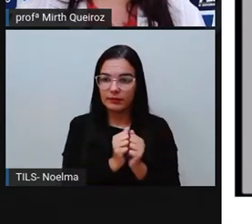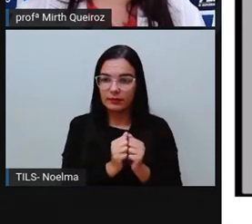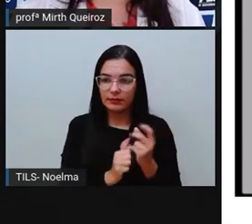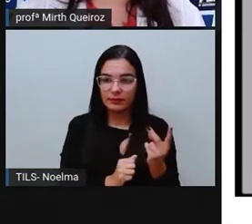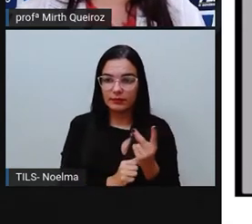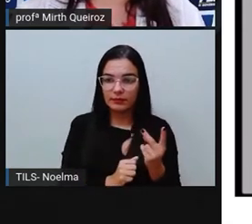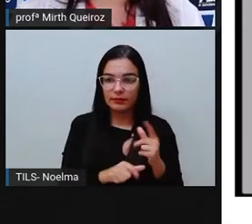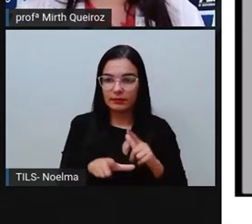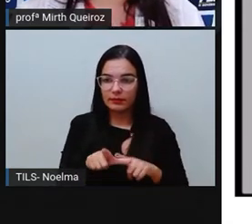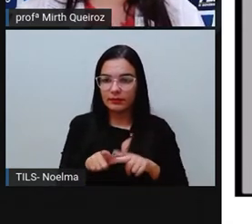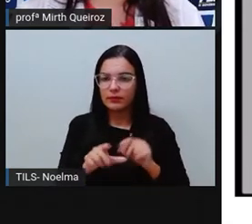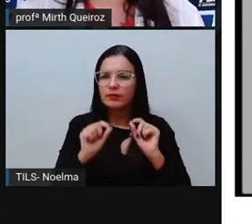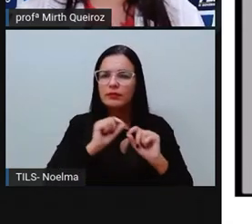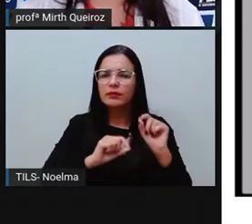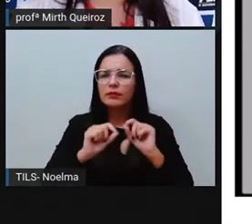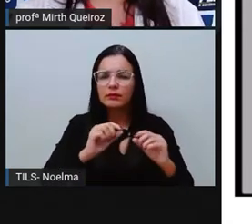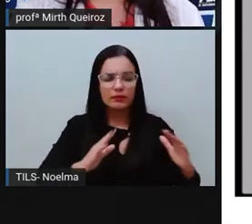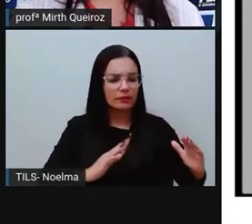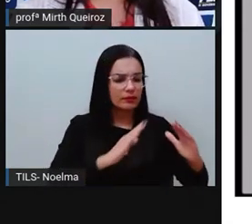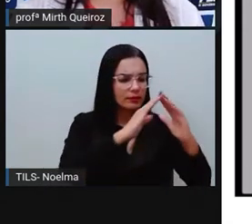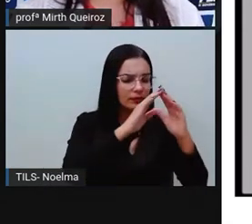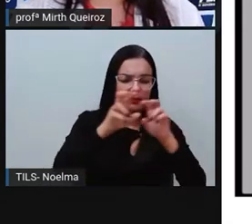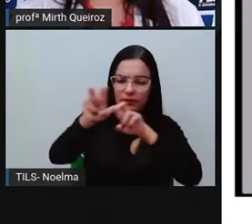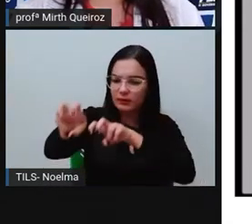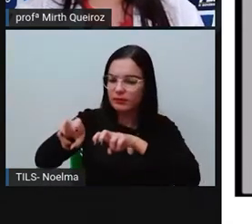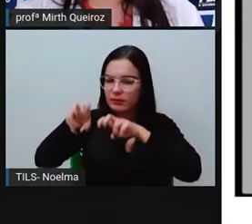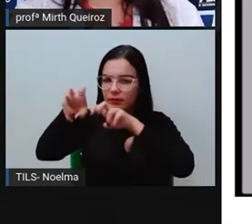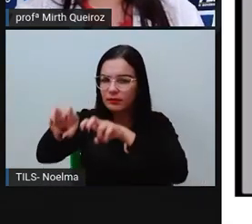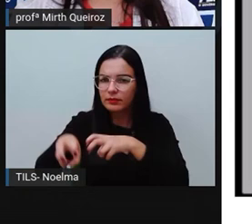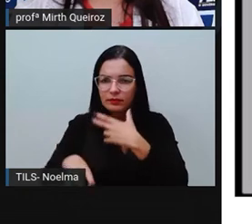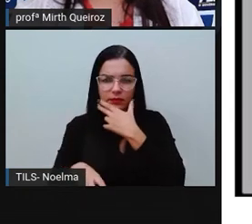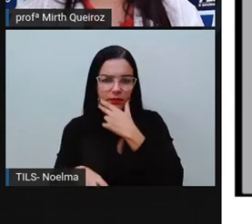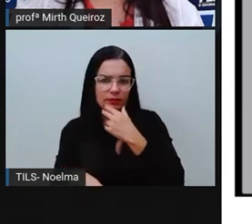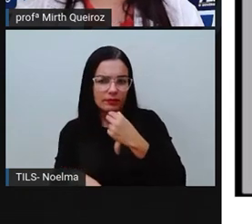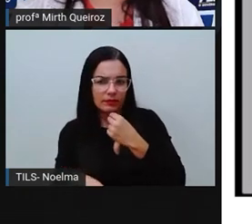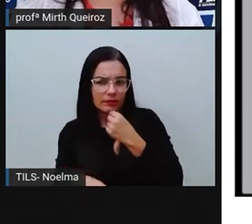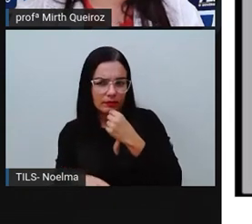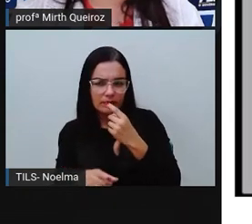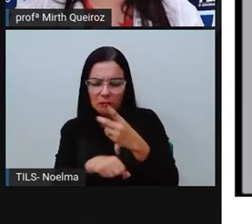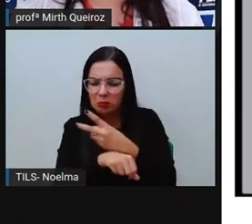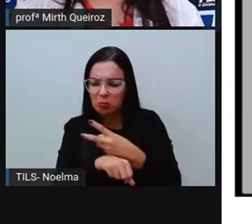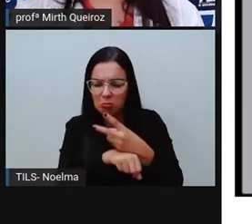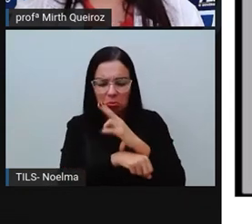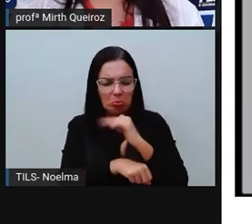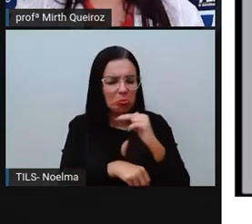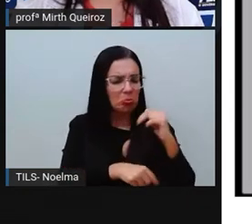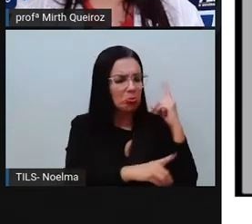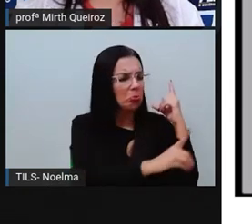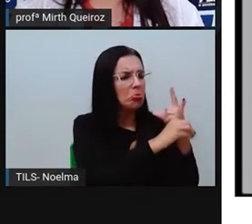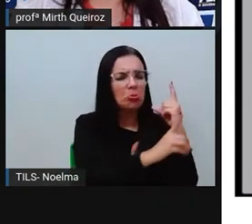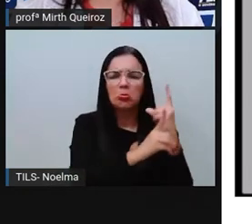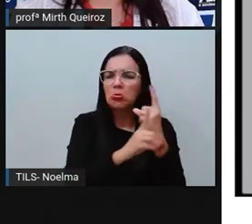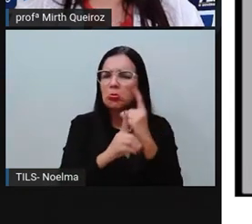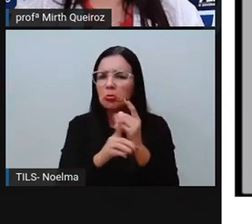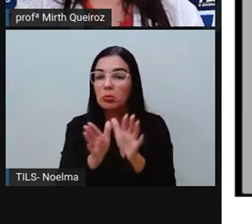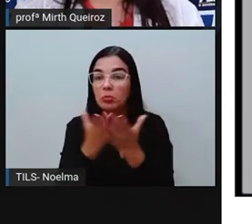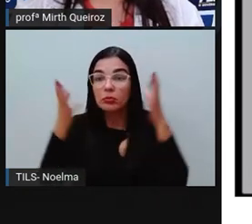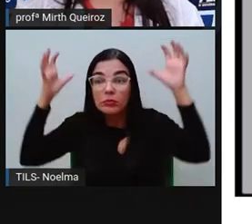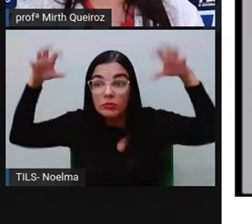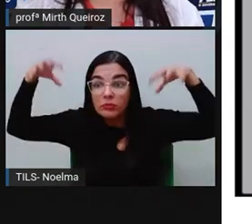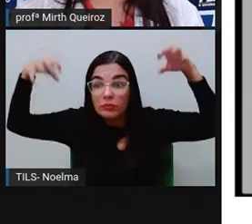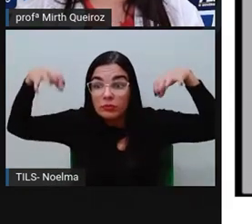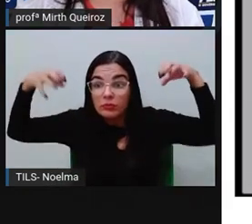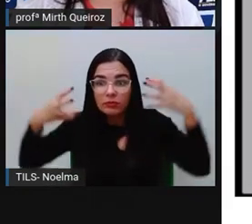Na chácara do Chico Bolacha, o que se procura nunca se acha. Quando chove muito,